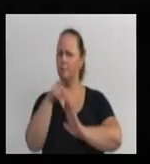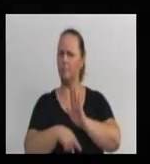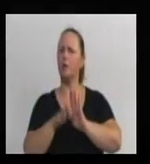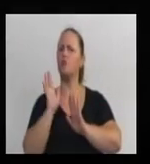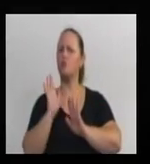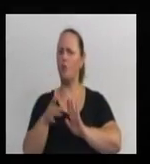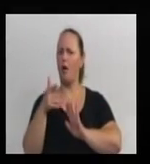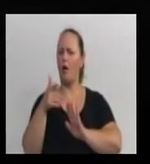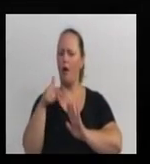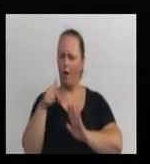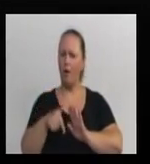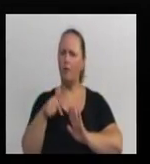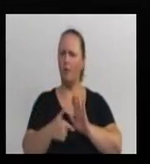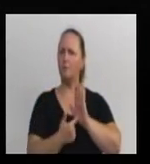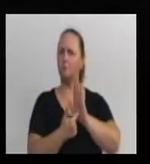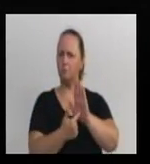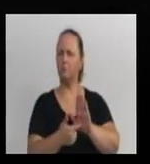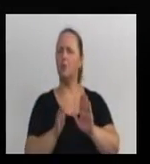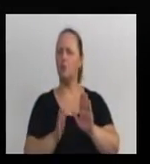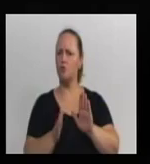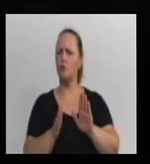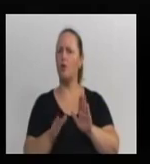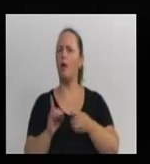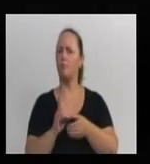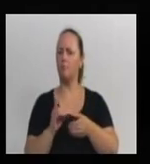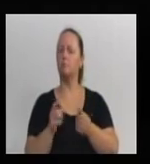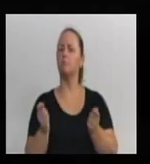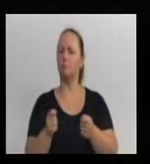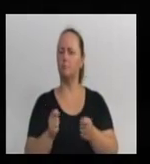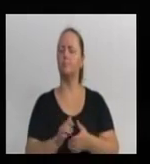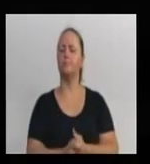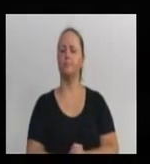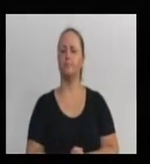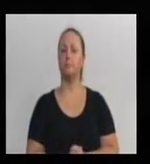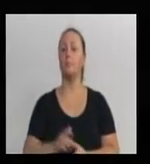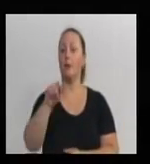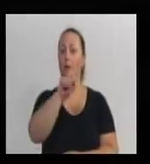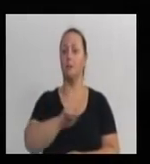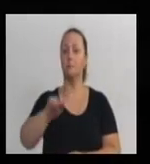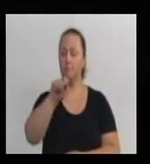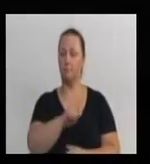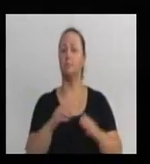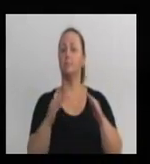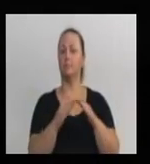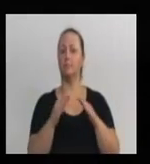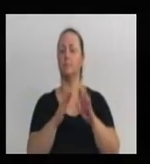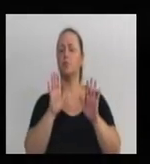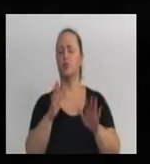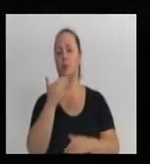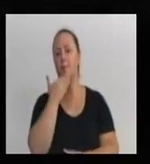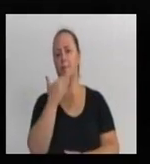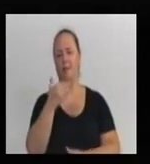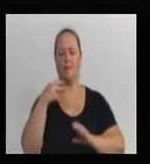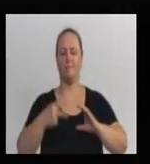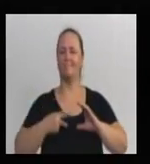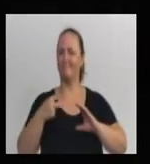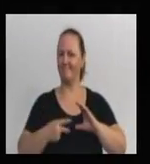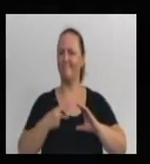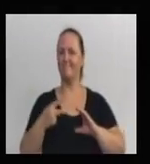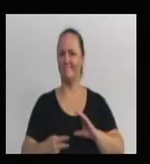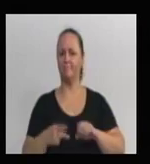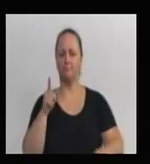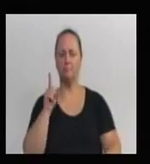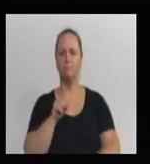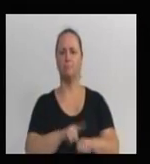atendido. E assim que a comunidade, as suas moradores, trouxe os pedidos para essa casa, imediatamente